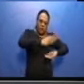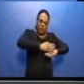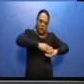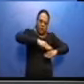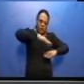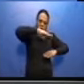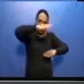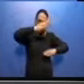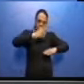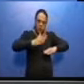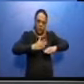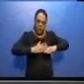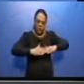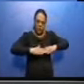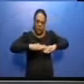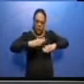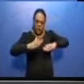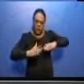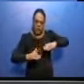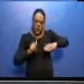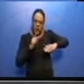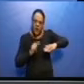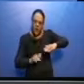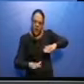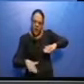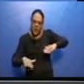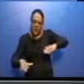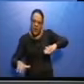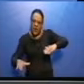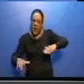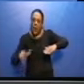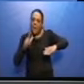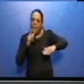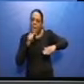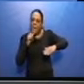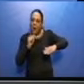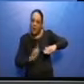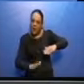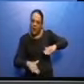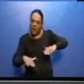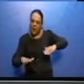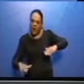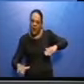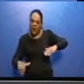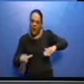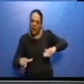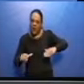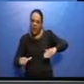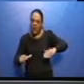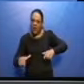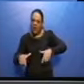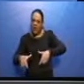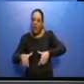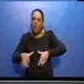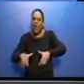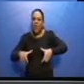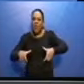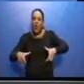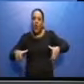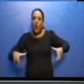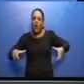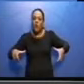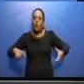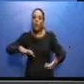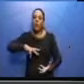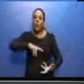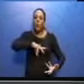razão, né, do nome do mar, que é o Mar Cáspio, que é o maior lago da Terra. Né? Ele tem aí 371